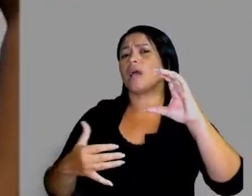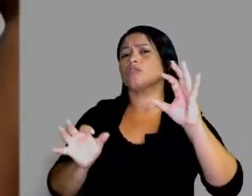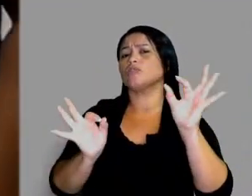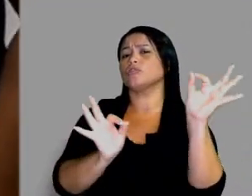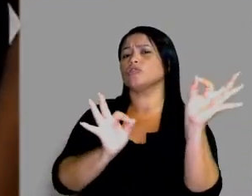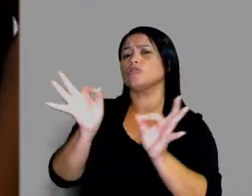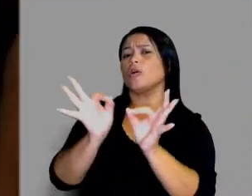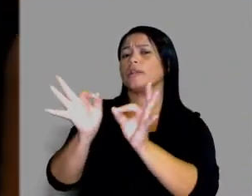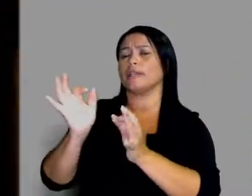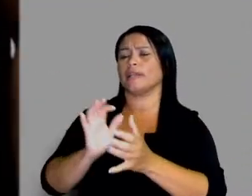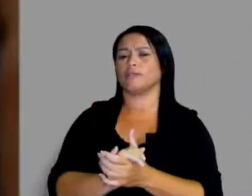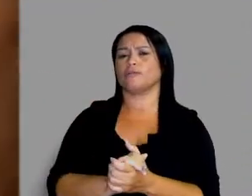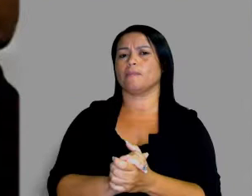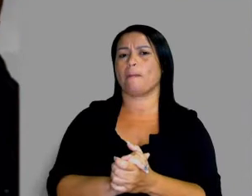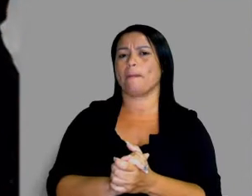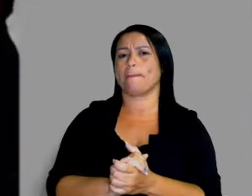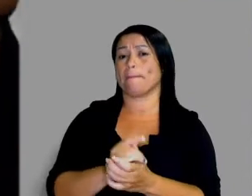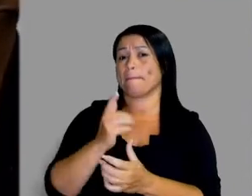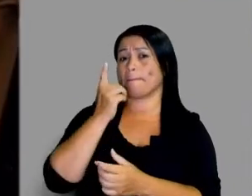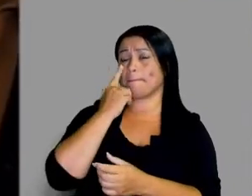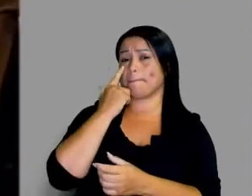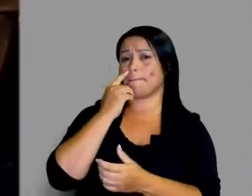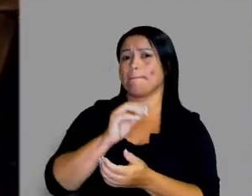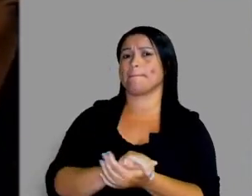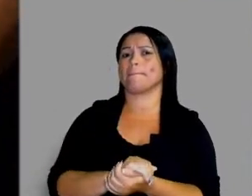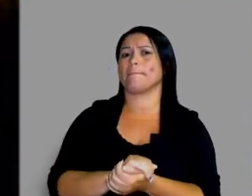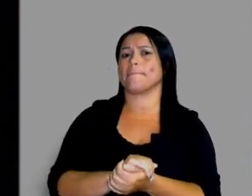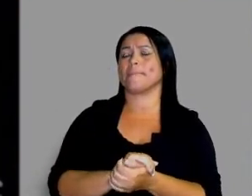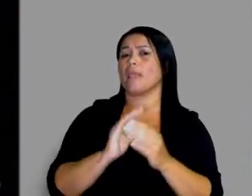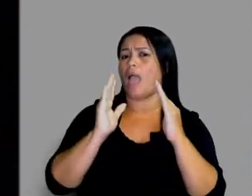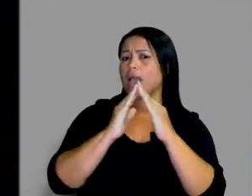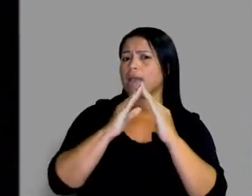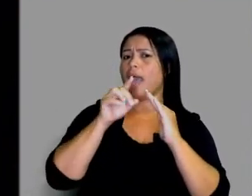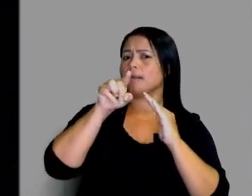classificados e ordenados, tá bom? Então, em